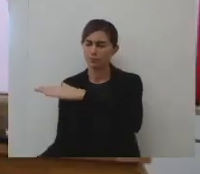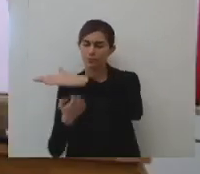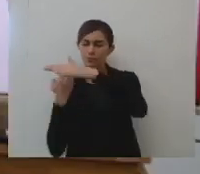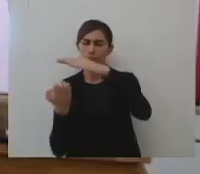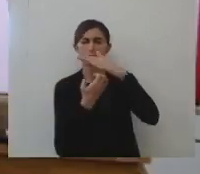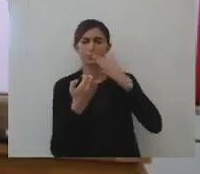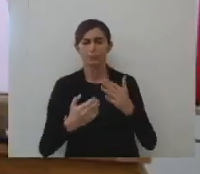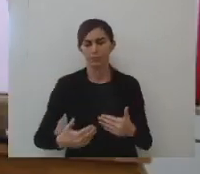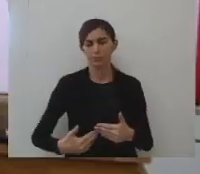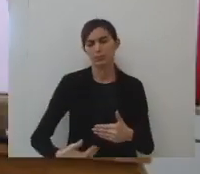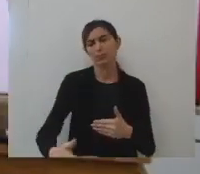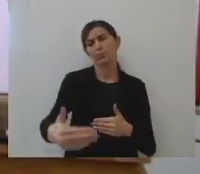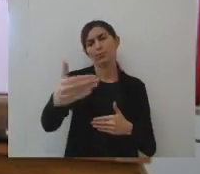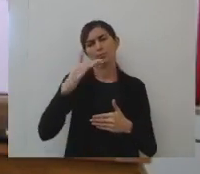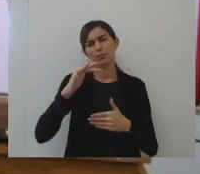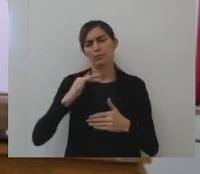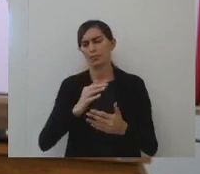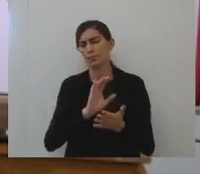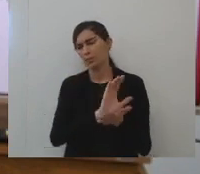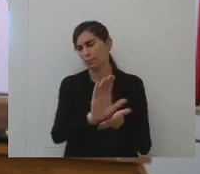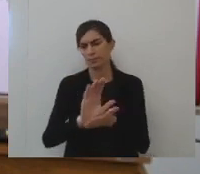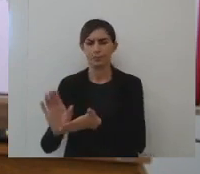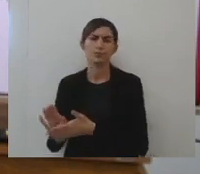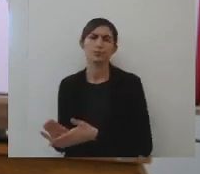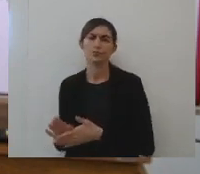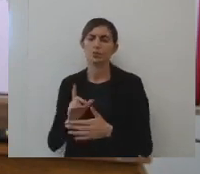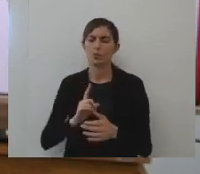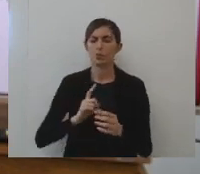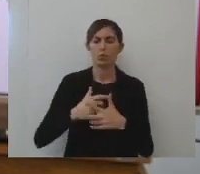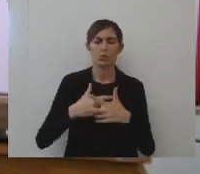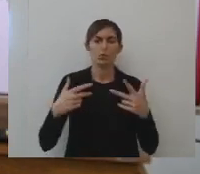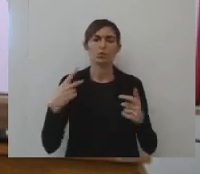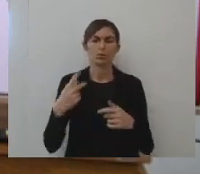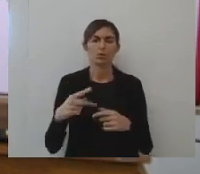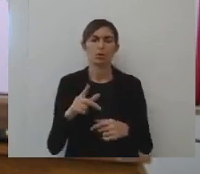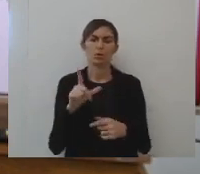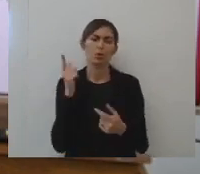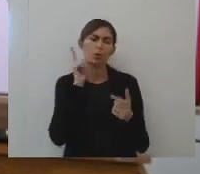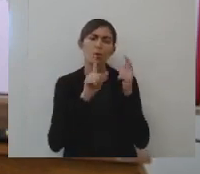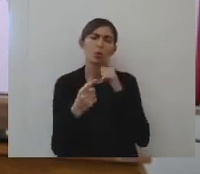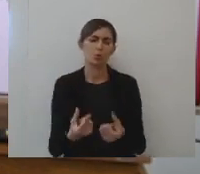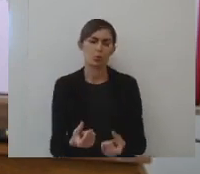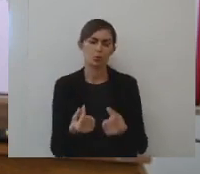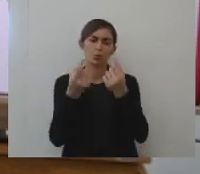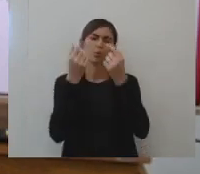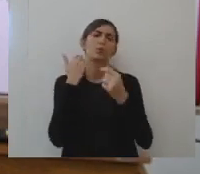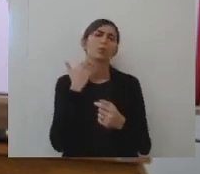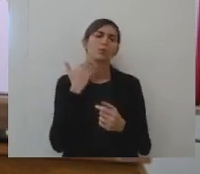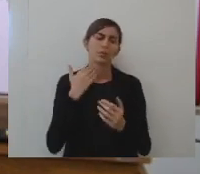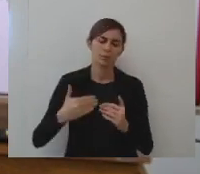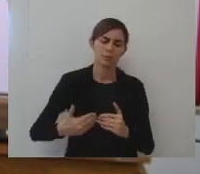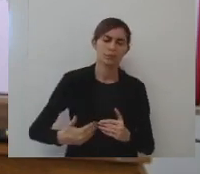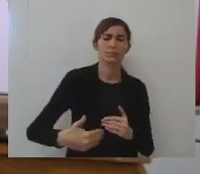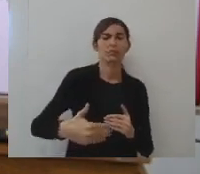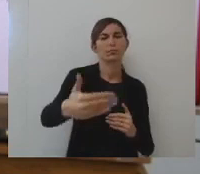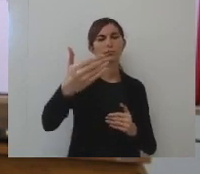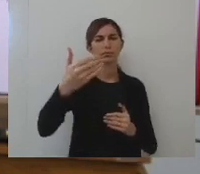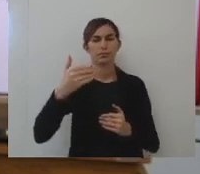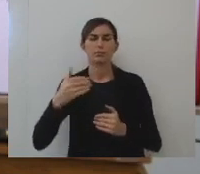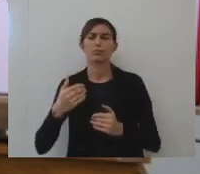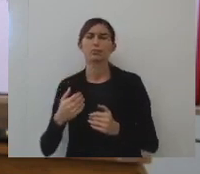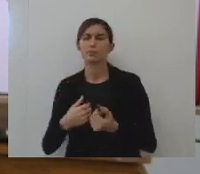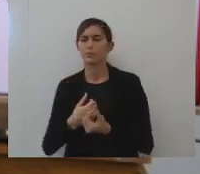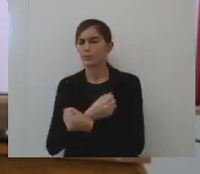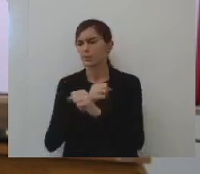e a partir do financiamento dessas empresas gera uma coisa para eles que é lucro e os bancos eles passam a ter lucros